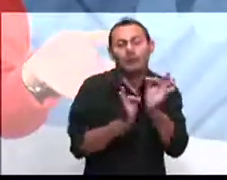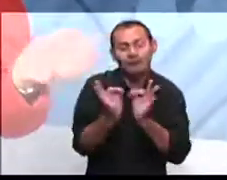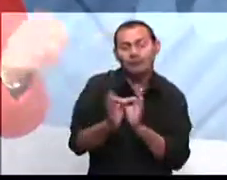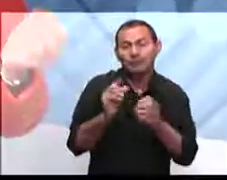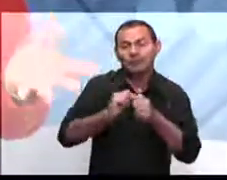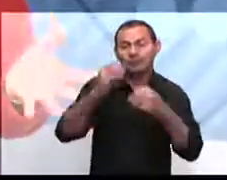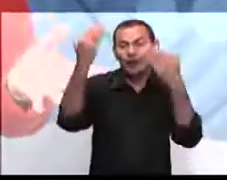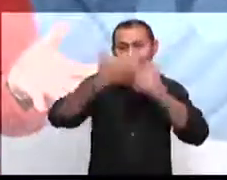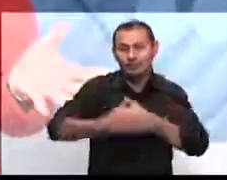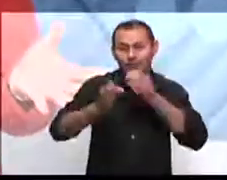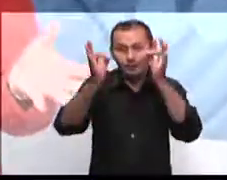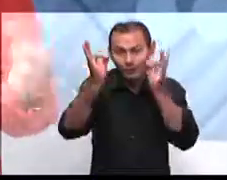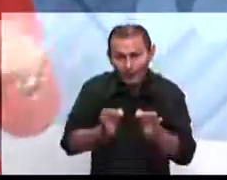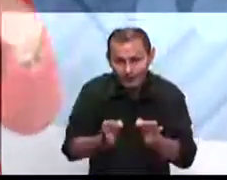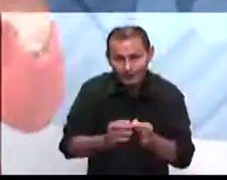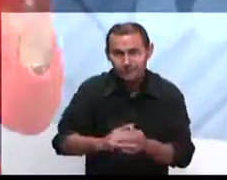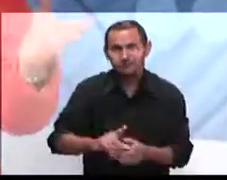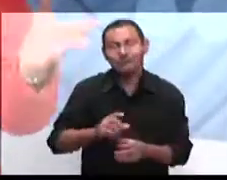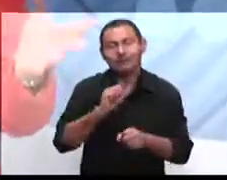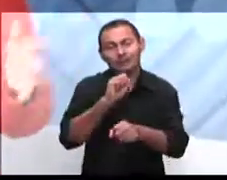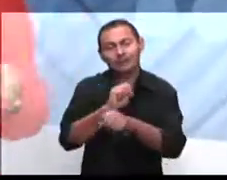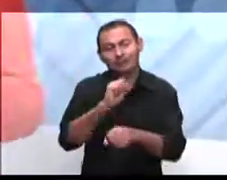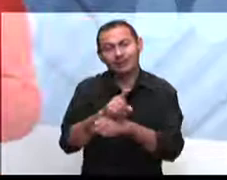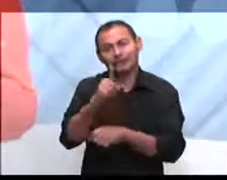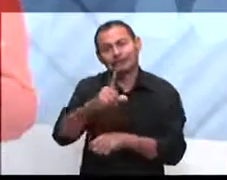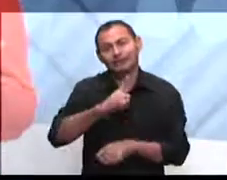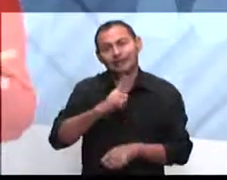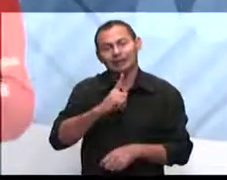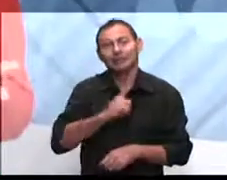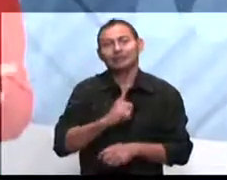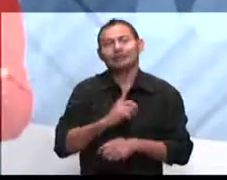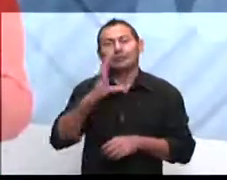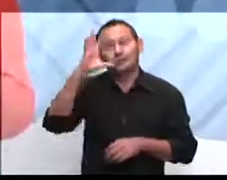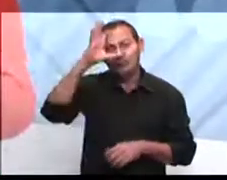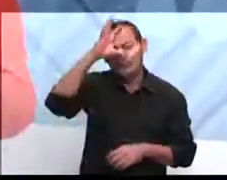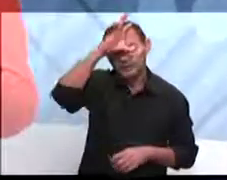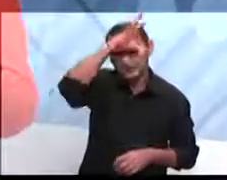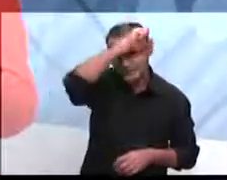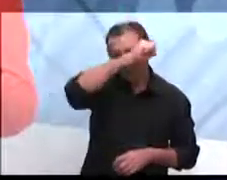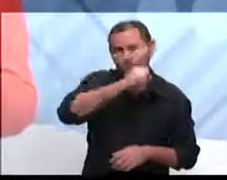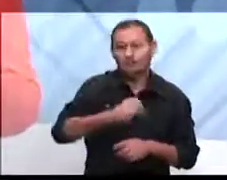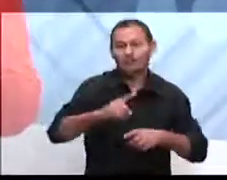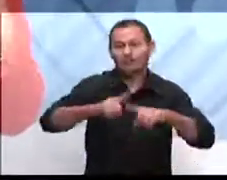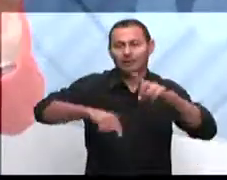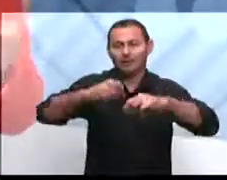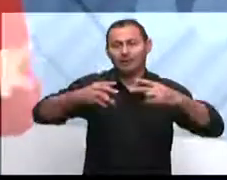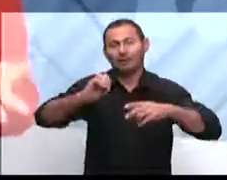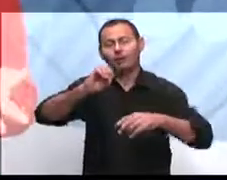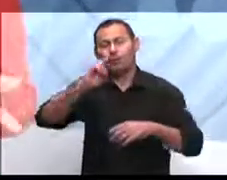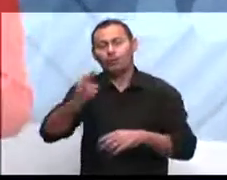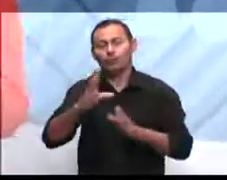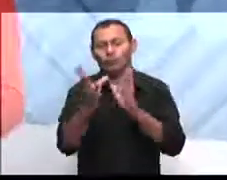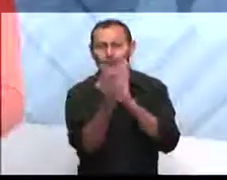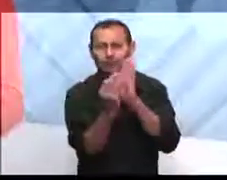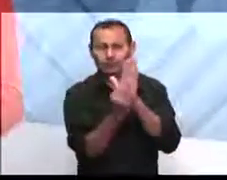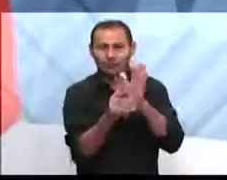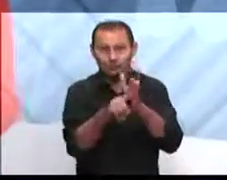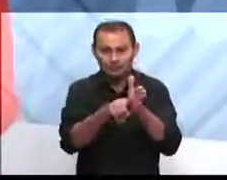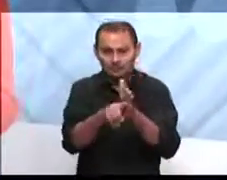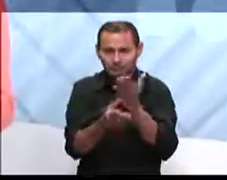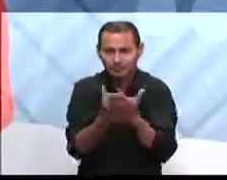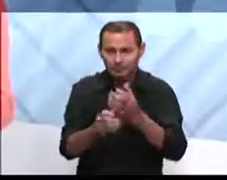para a prova, correto? Né? Então espero aí que vocês tenham compreendido, né, então, o material ou conteúdo da